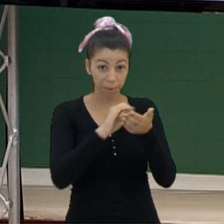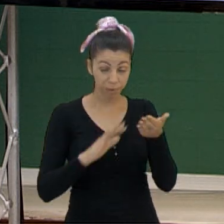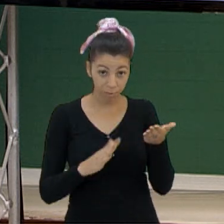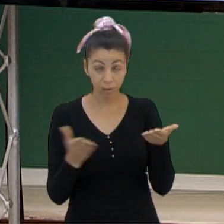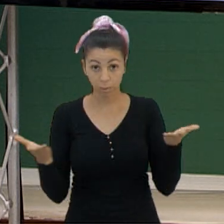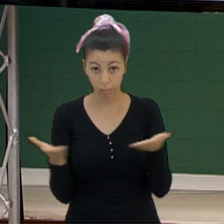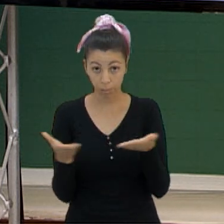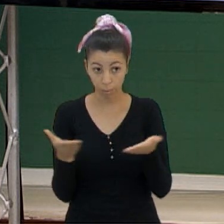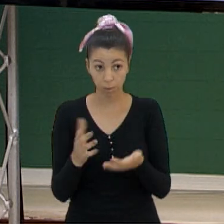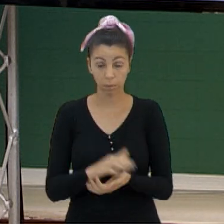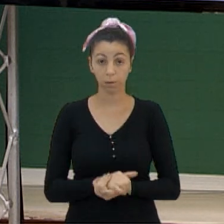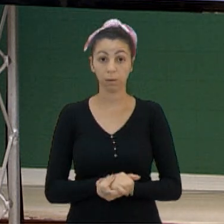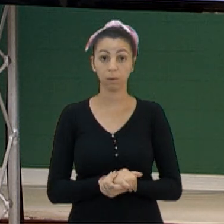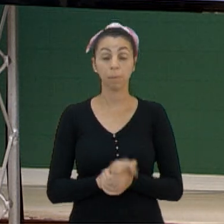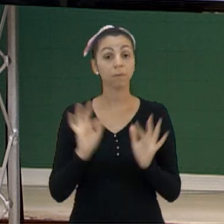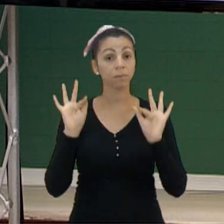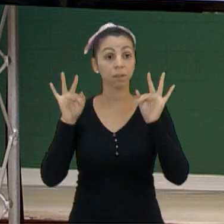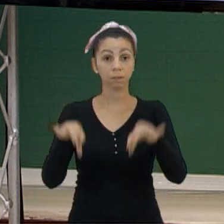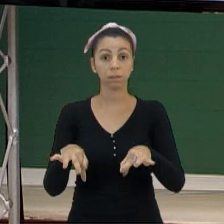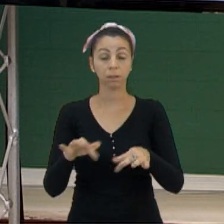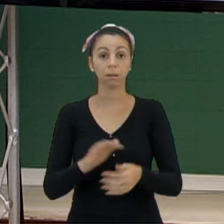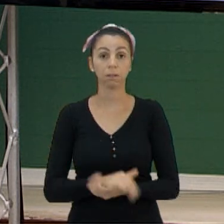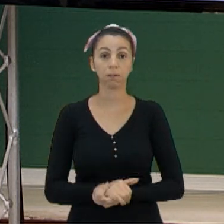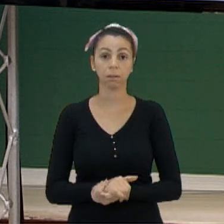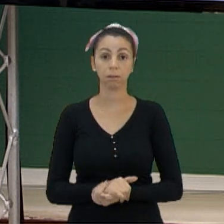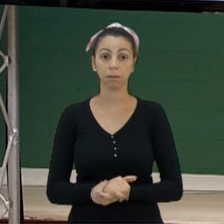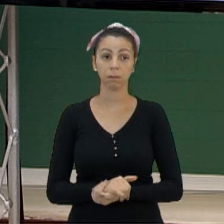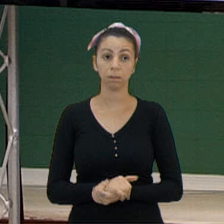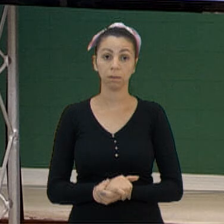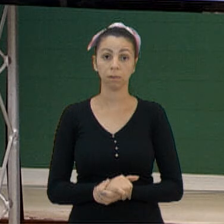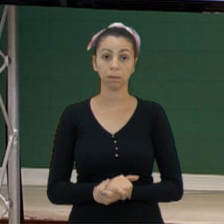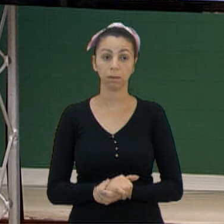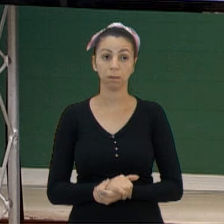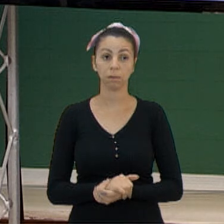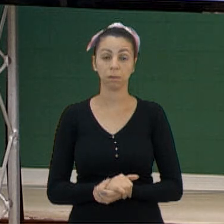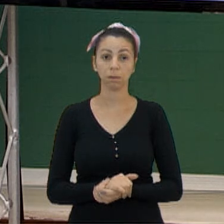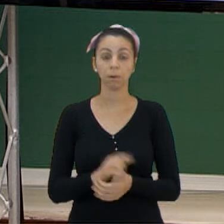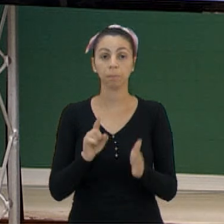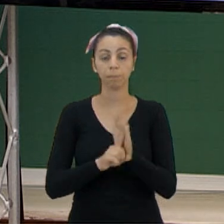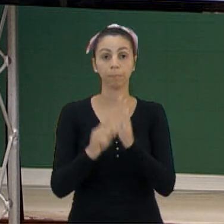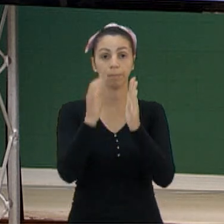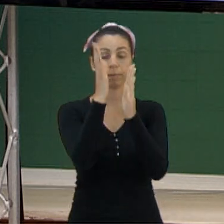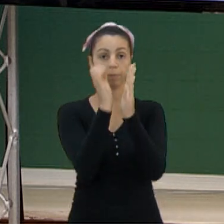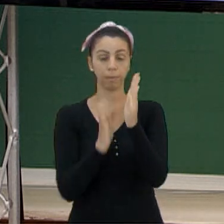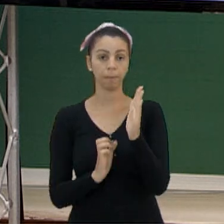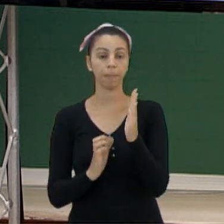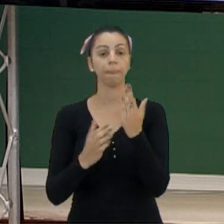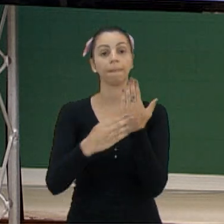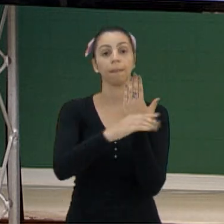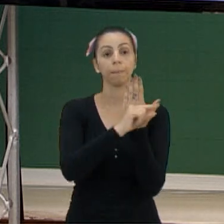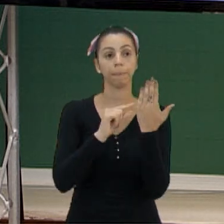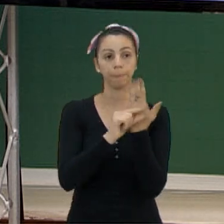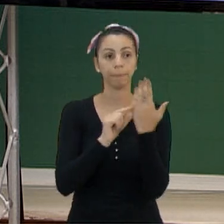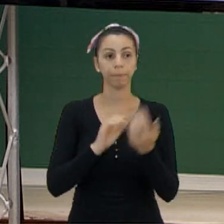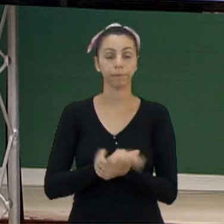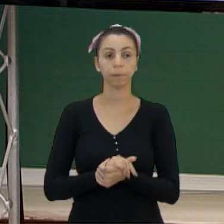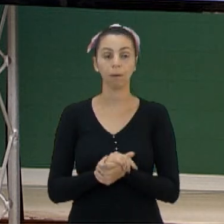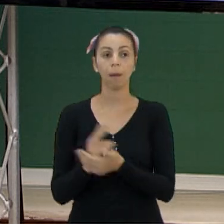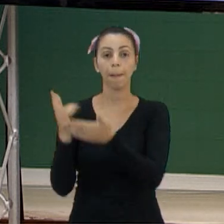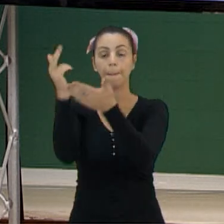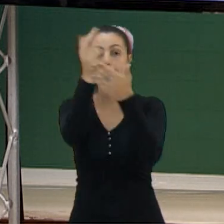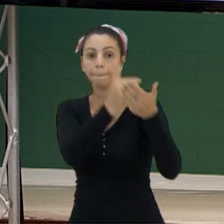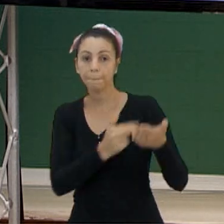Exercíciozinhos agora para ir finalizando, né? Quiz sobre artista barroco. Em sua